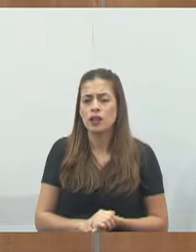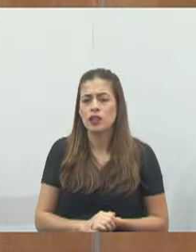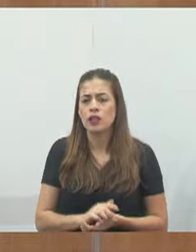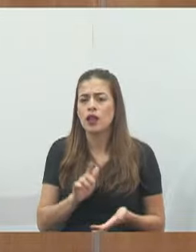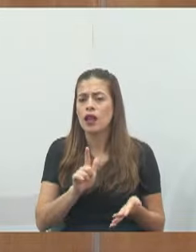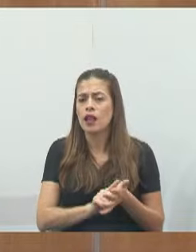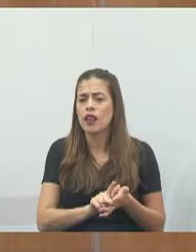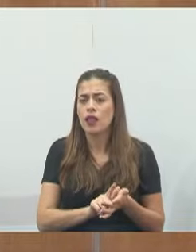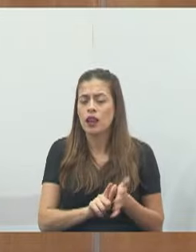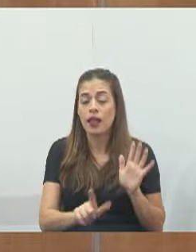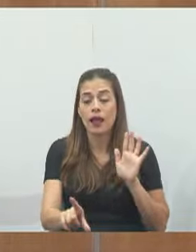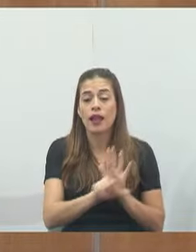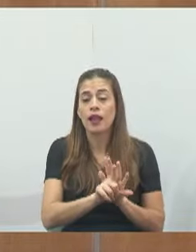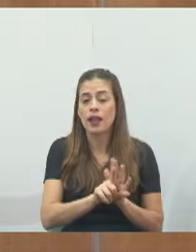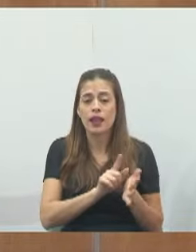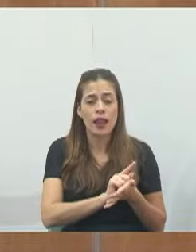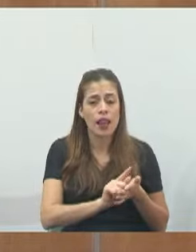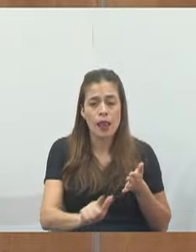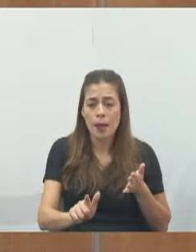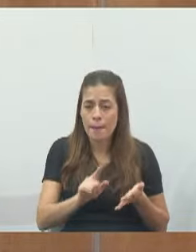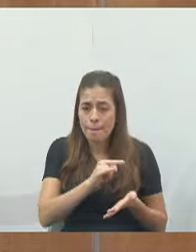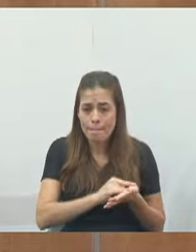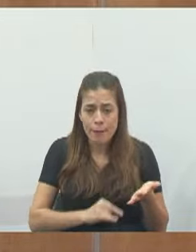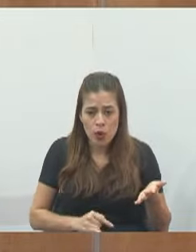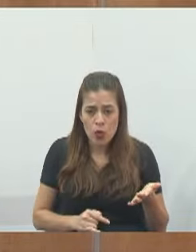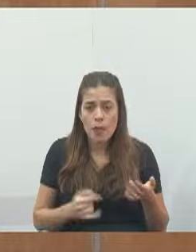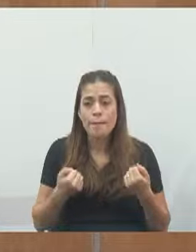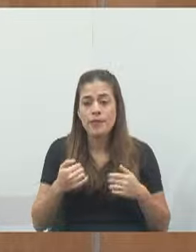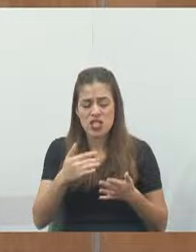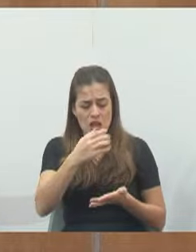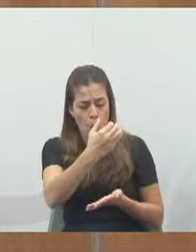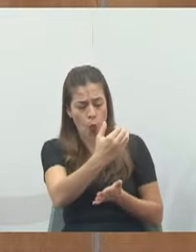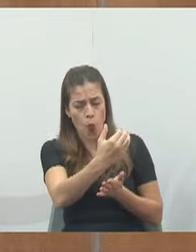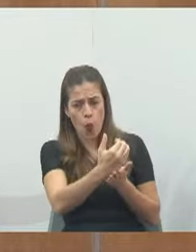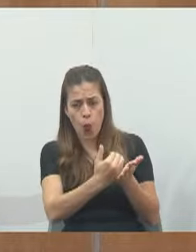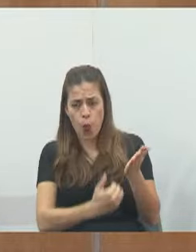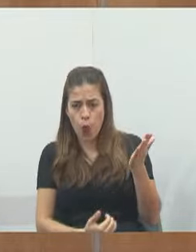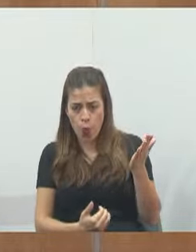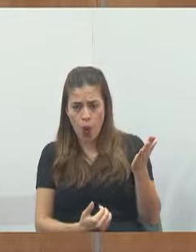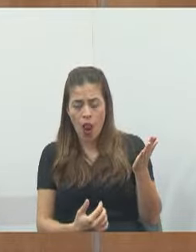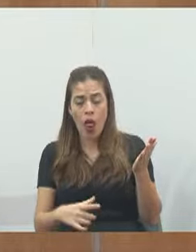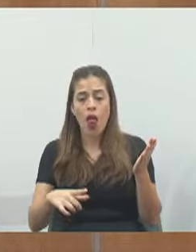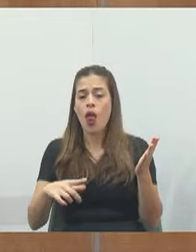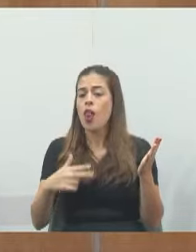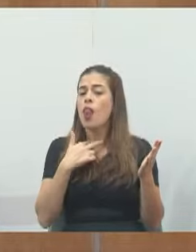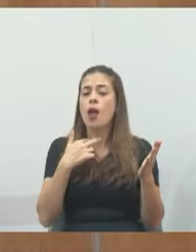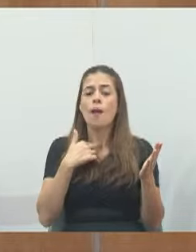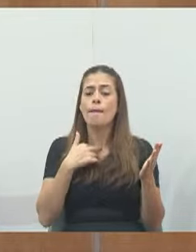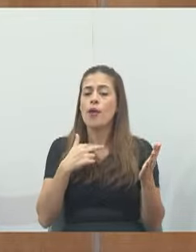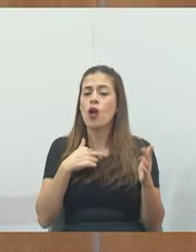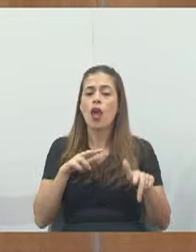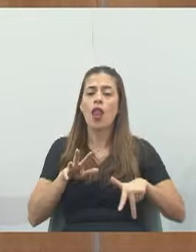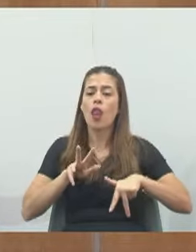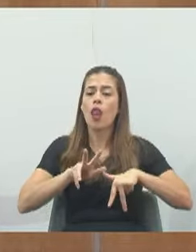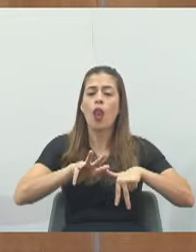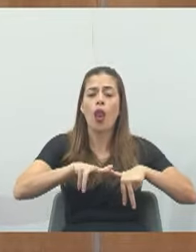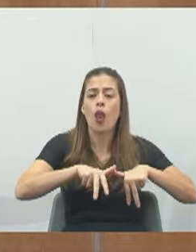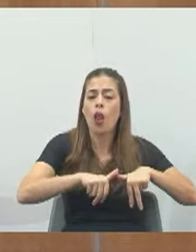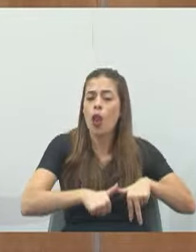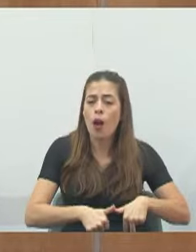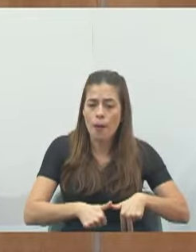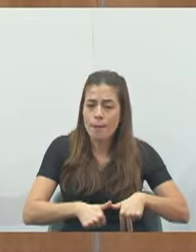ficha limpa, né? Que precisa ter um currículo, né? Que não pode ter corrupção, é isso? Para ocupar qualquer